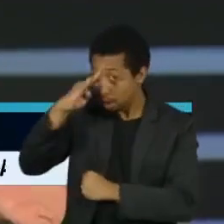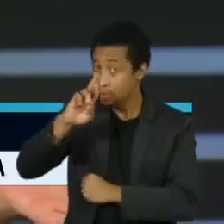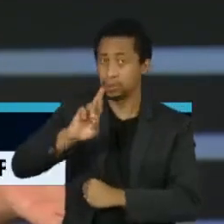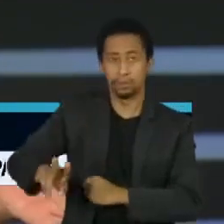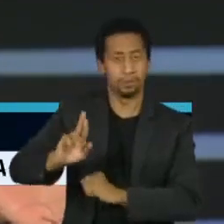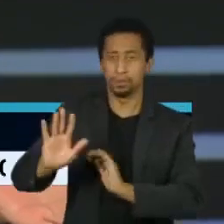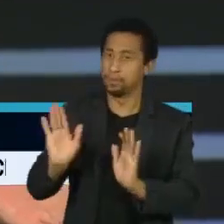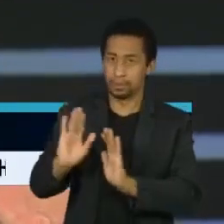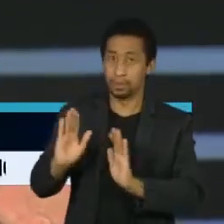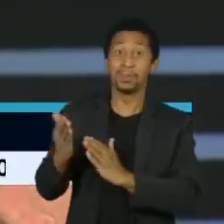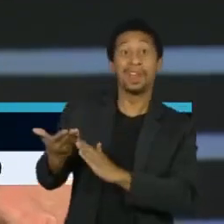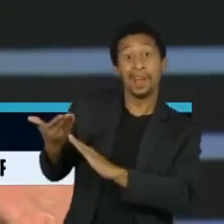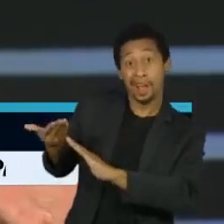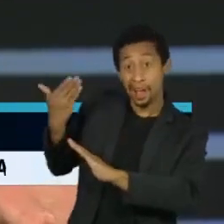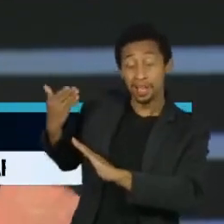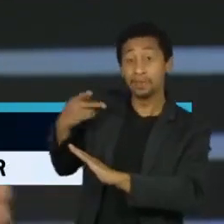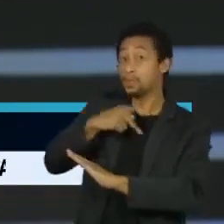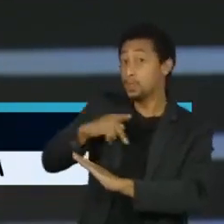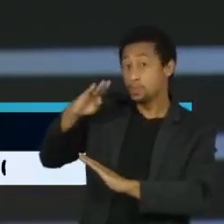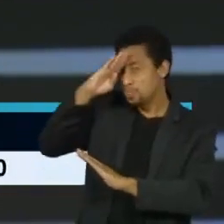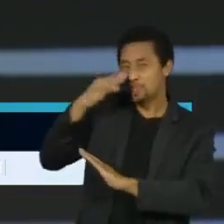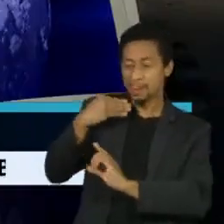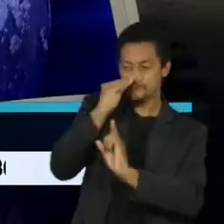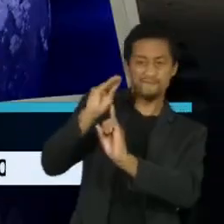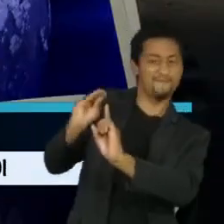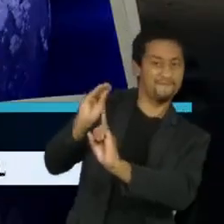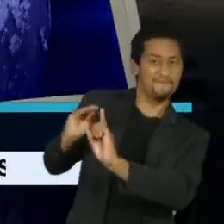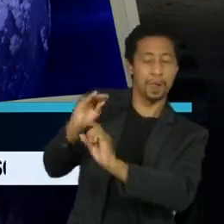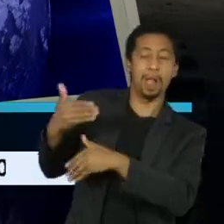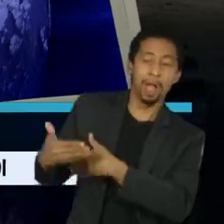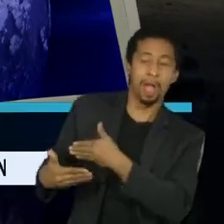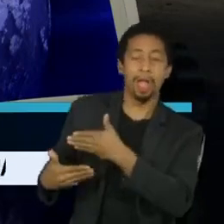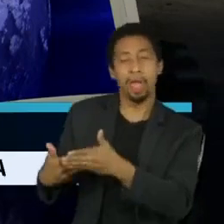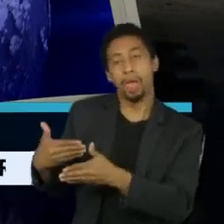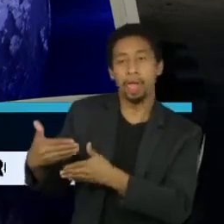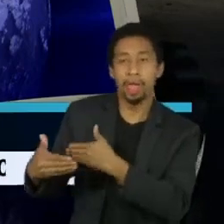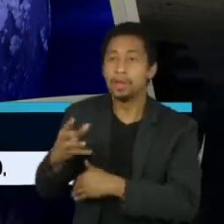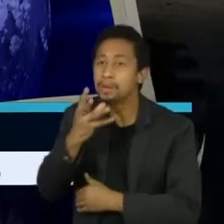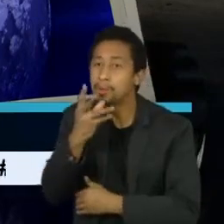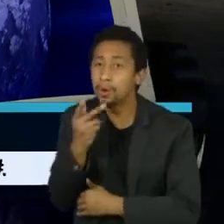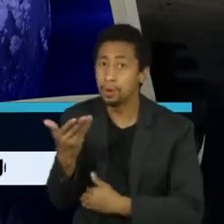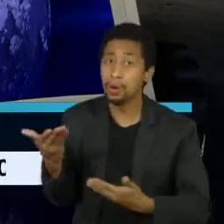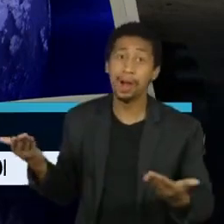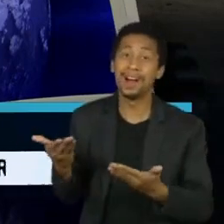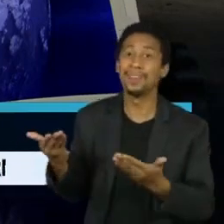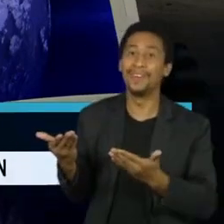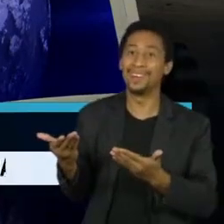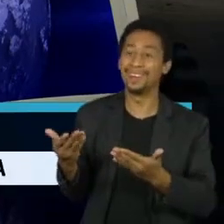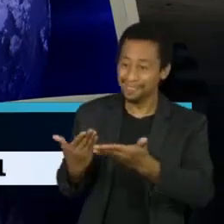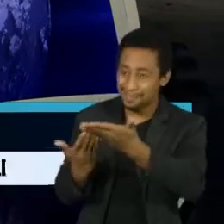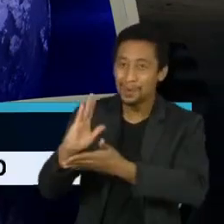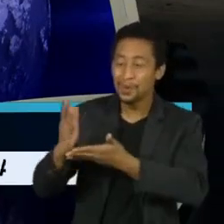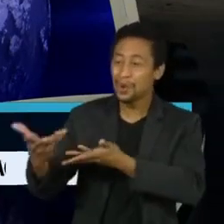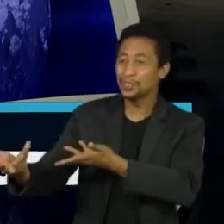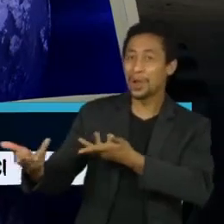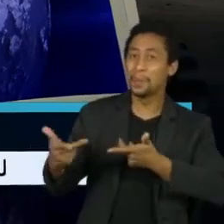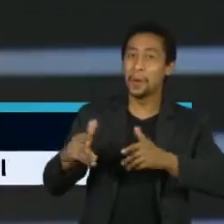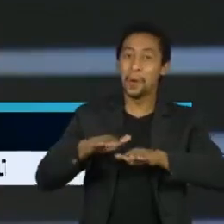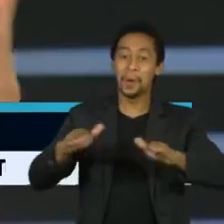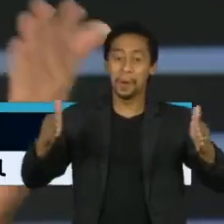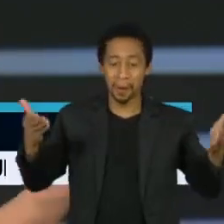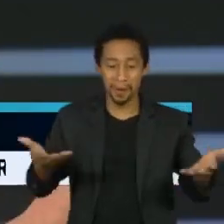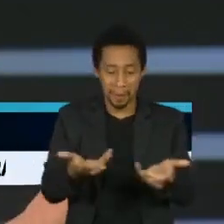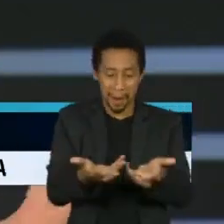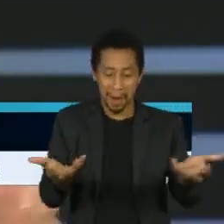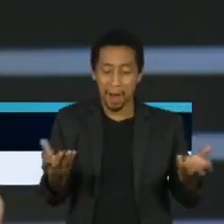e só foi agora aos 44 do segundo tempo oferecer o tal jantar e gravar vídeo com ele e tudo mais. Mas no tempo anterior,